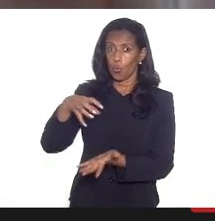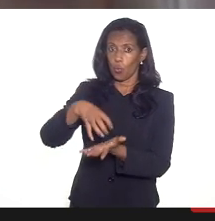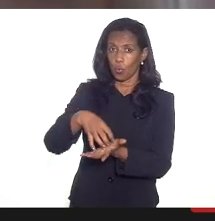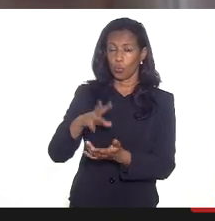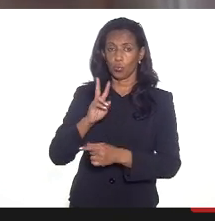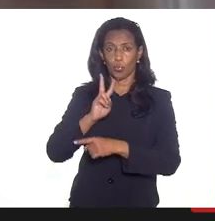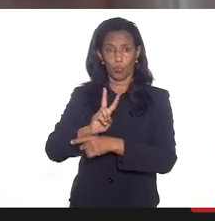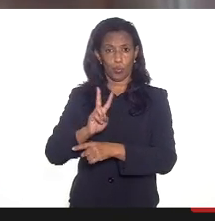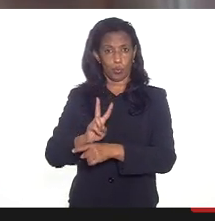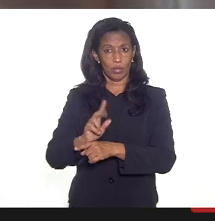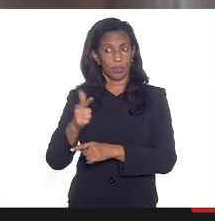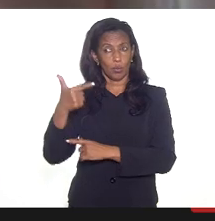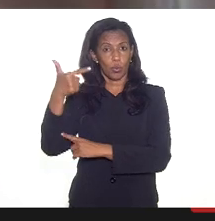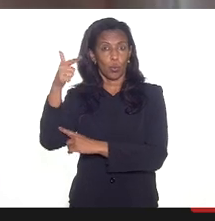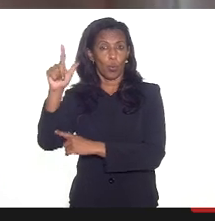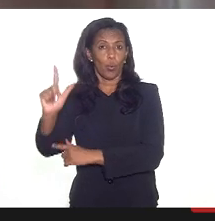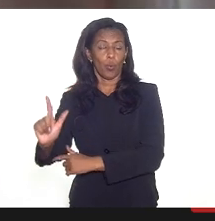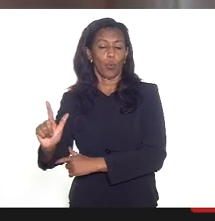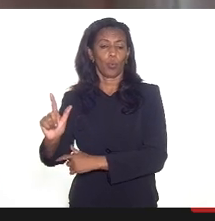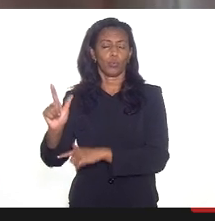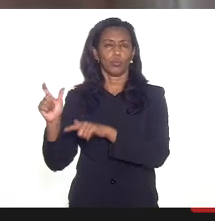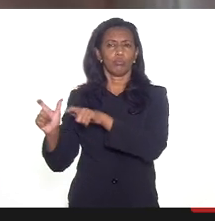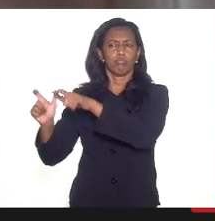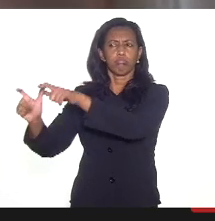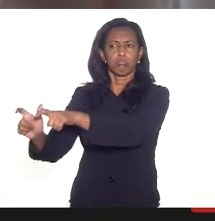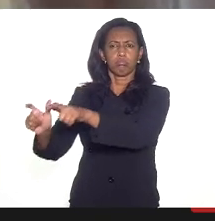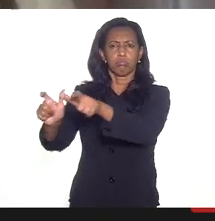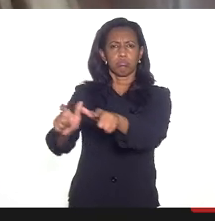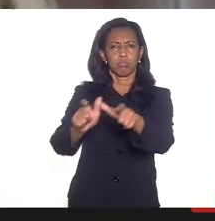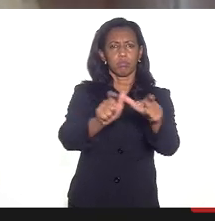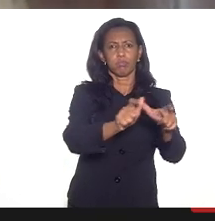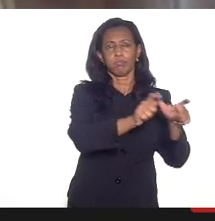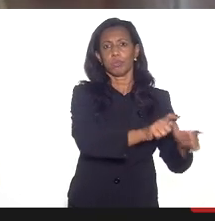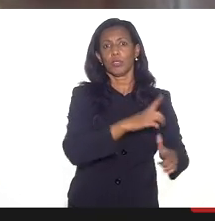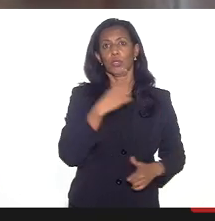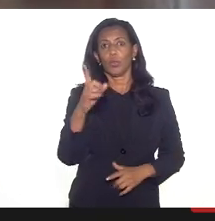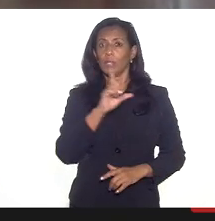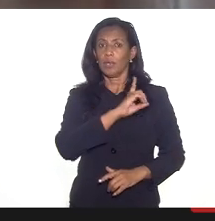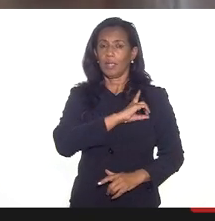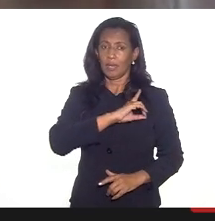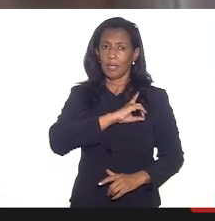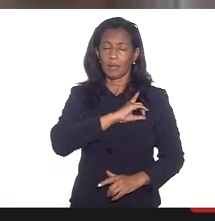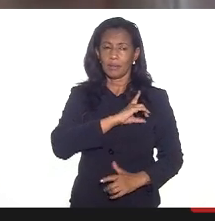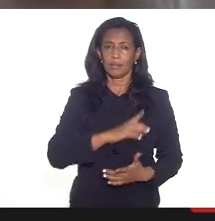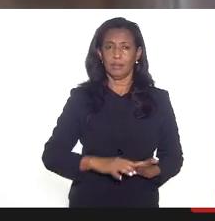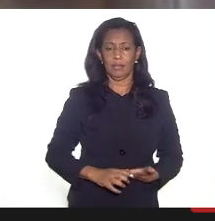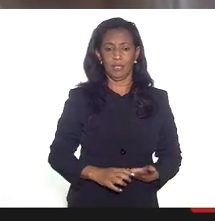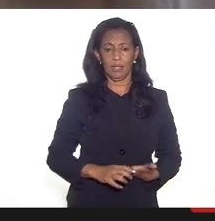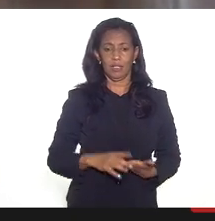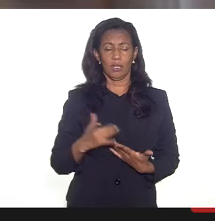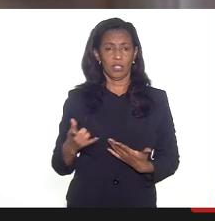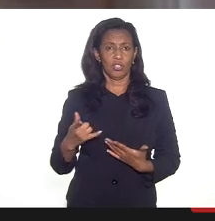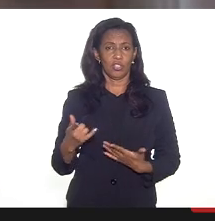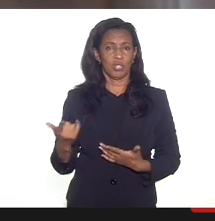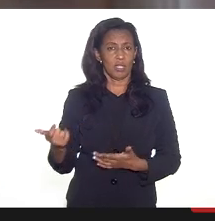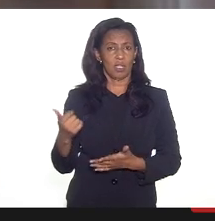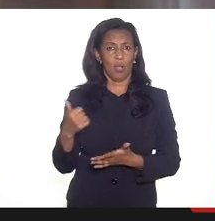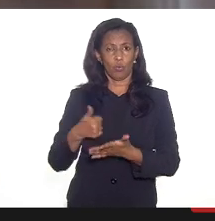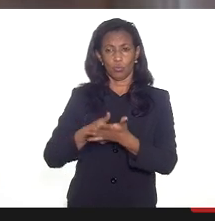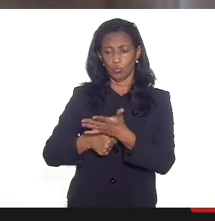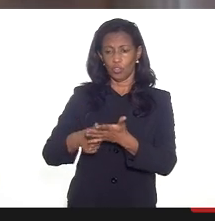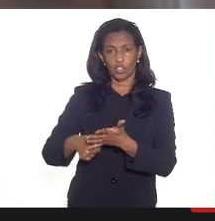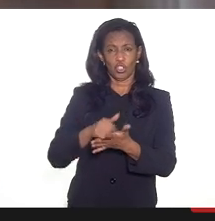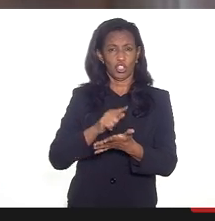proteção à mulher em outros locais, outras delegacias que são distritais, que não têm